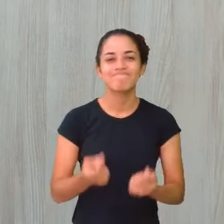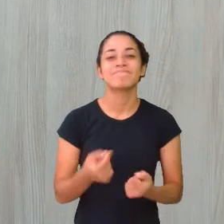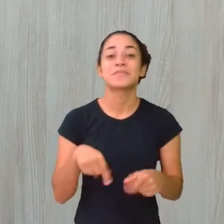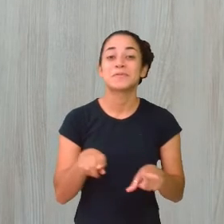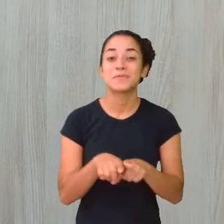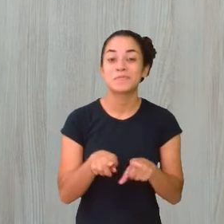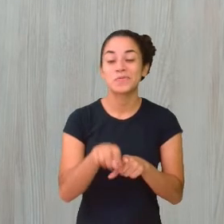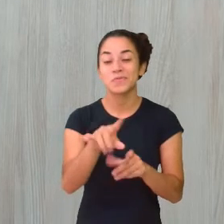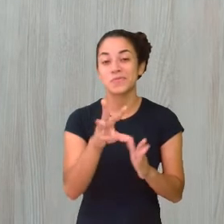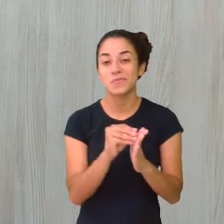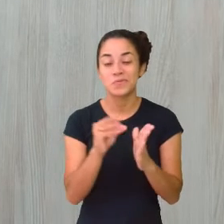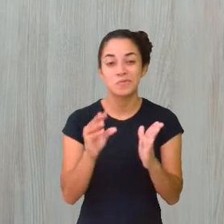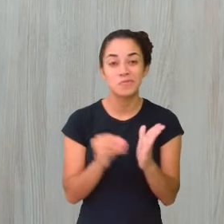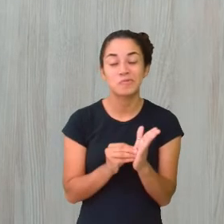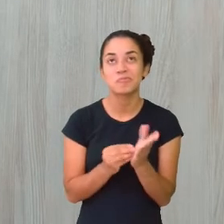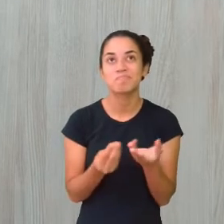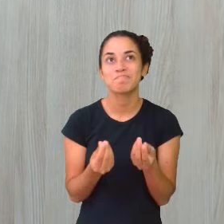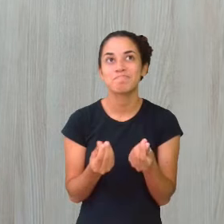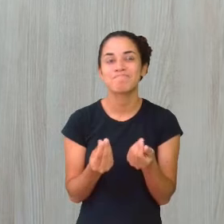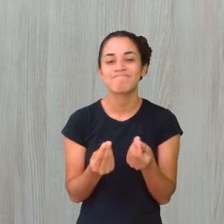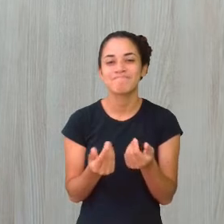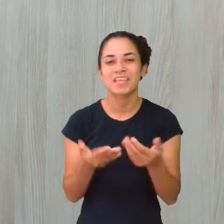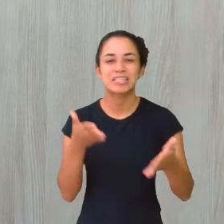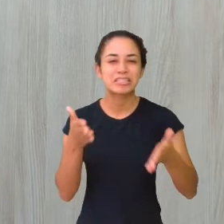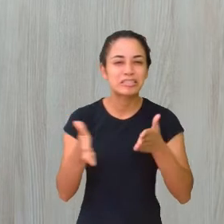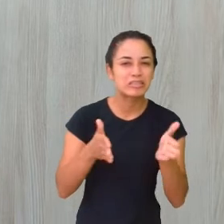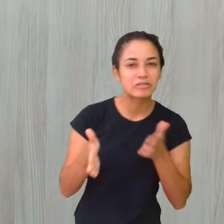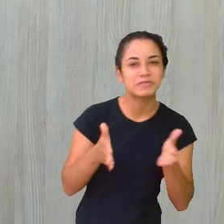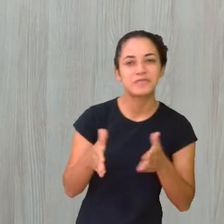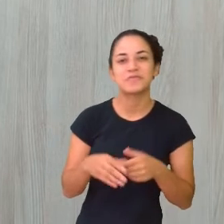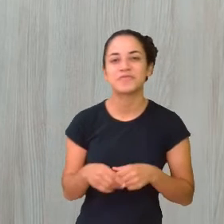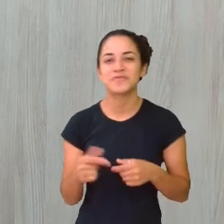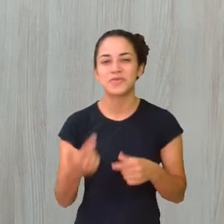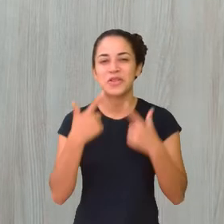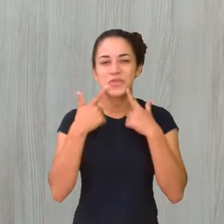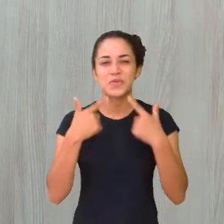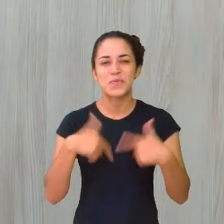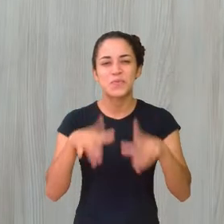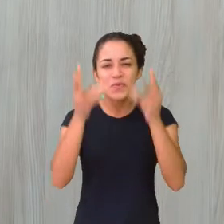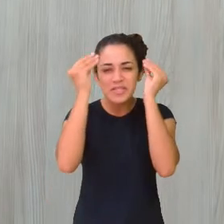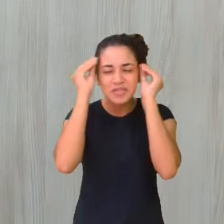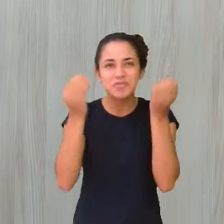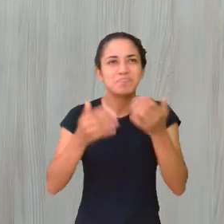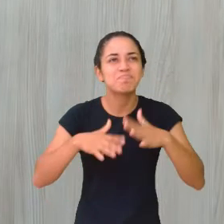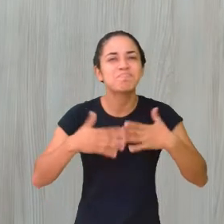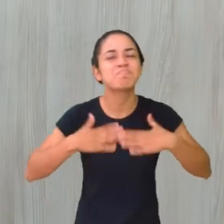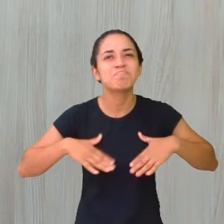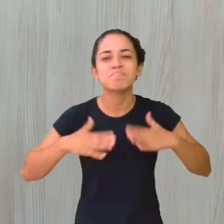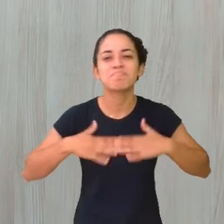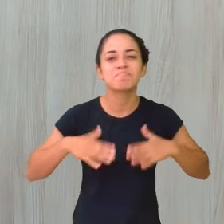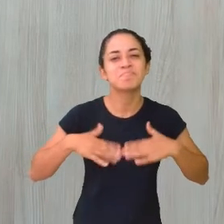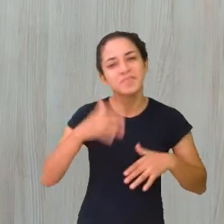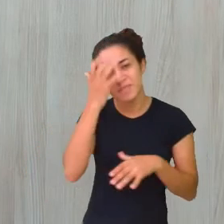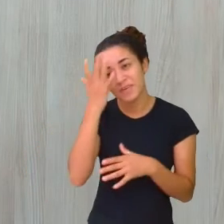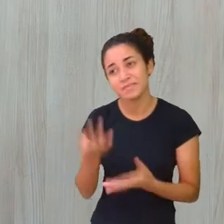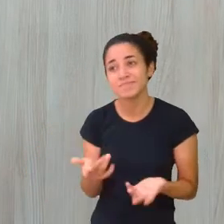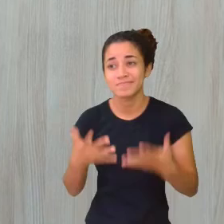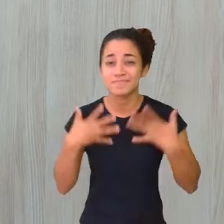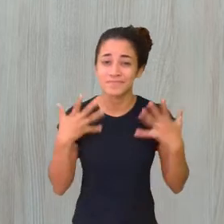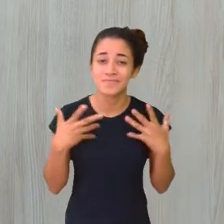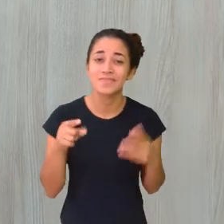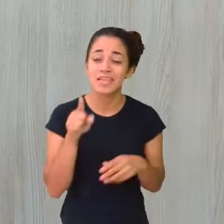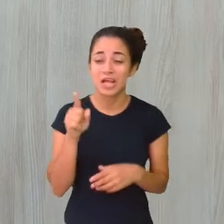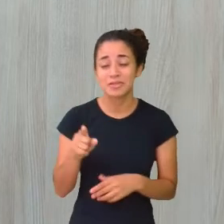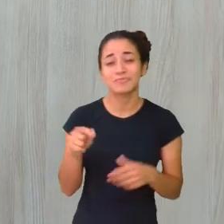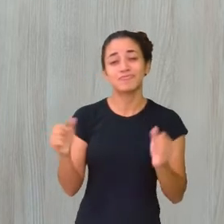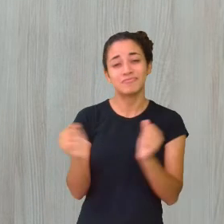esse conteúdo tão acessível, não é? Com a linguagem tão tranquila. Então é uma alegria, Gilson, estar aqui com vocês,